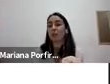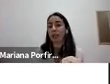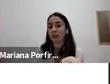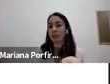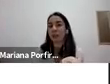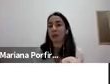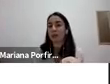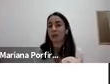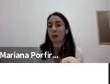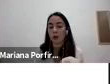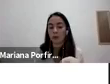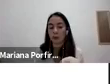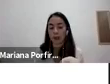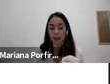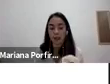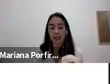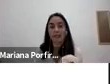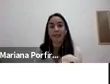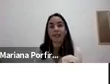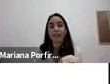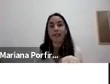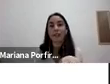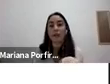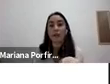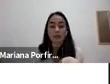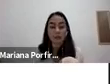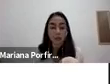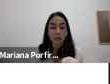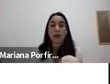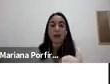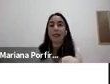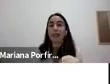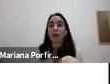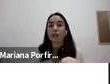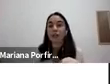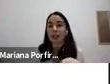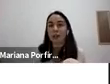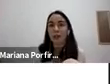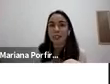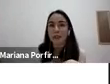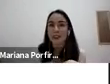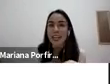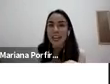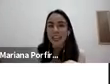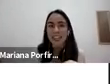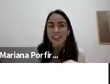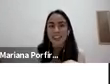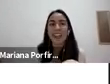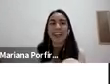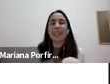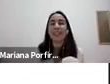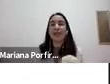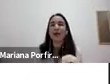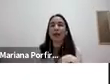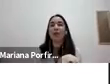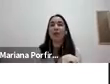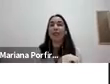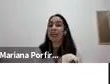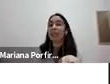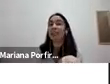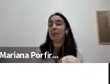importante para a mãe conhecer o próprio corpo. Tem mãezinhas que falam, nossa, eu nem sabia que eu tinha tudo isso de leite.